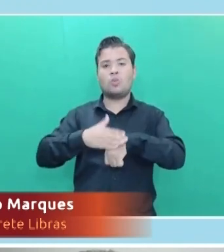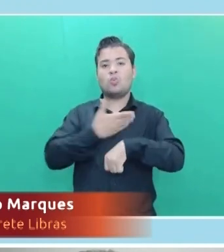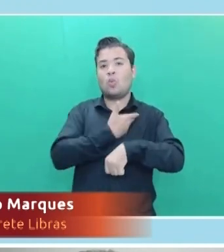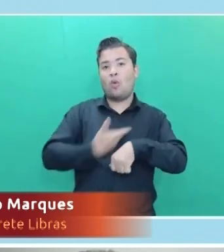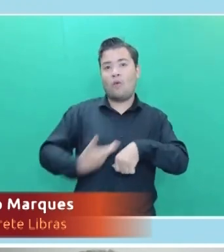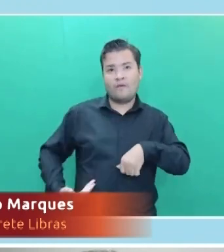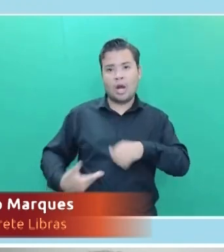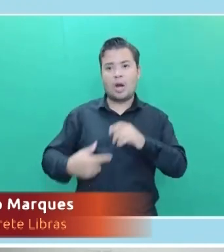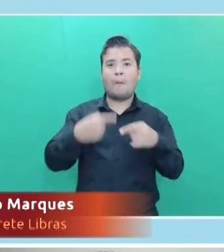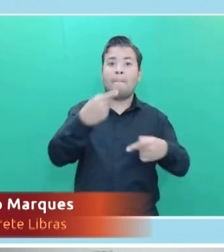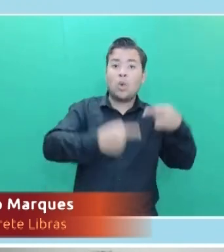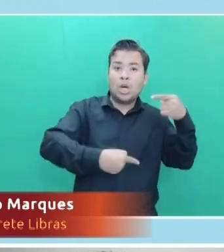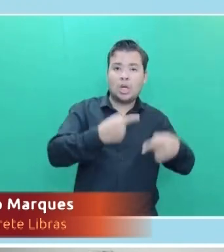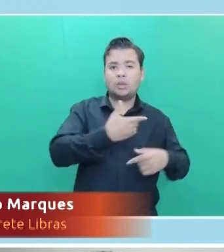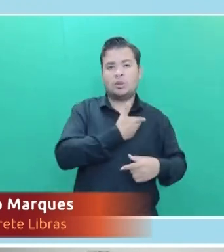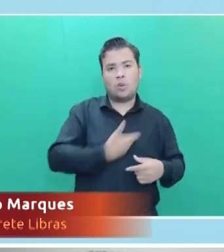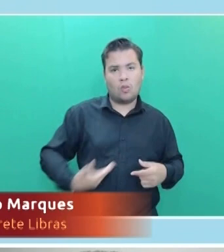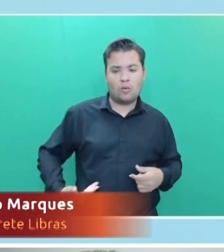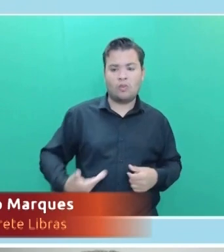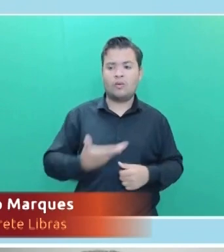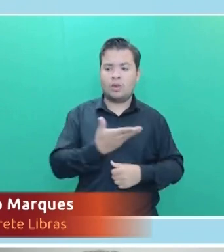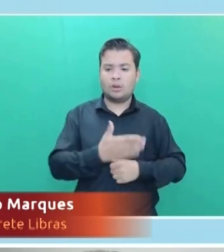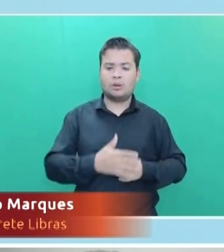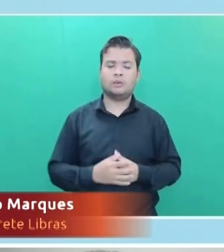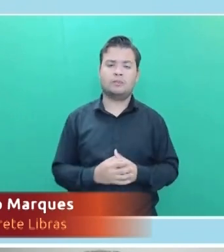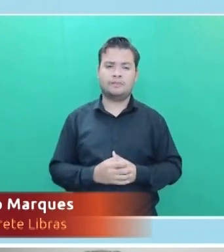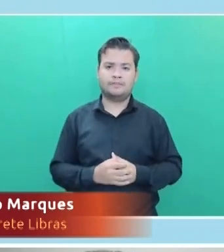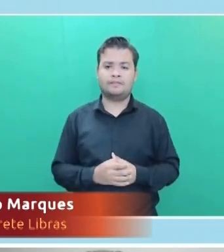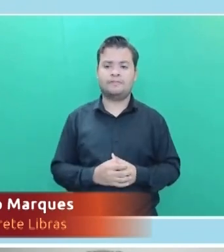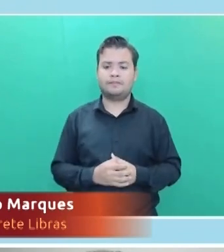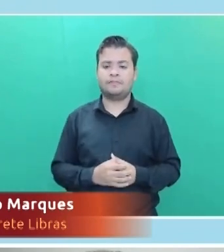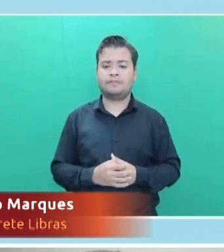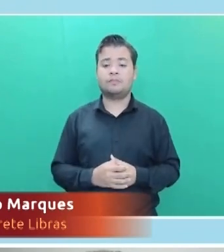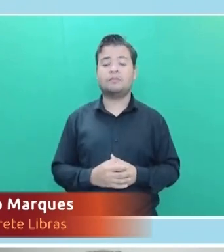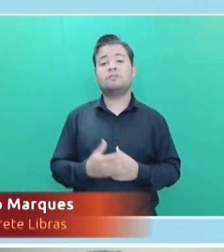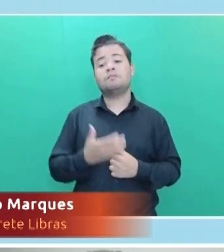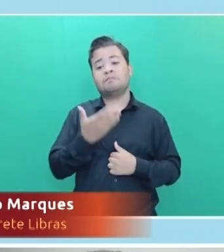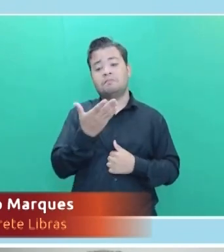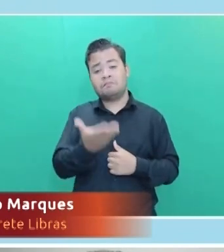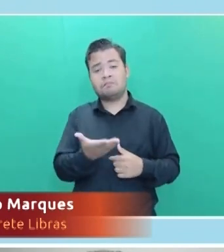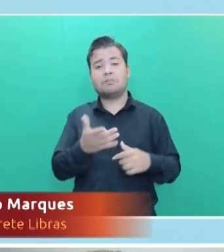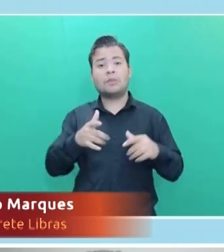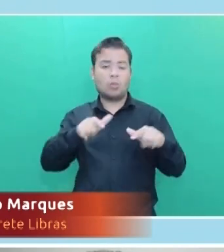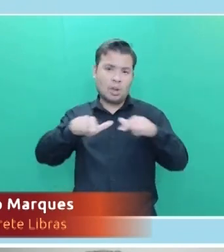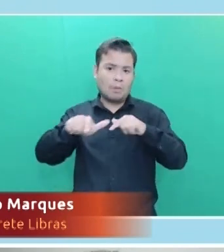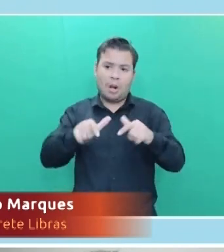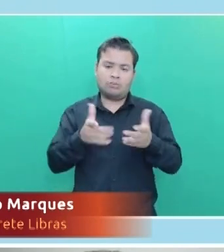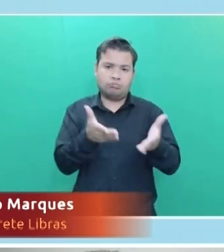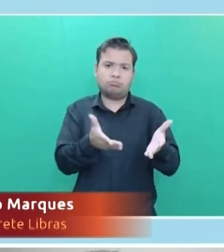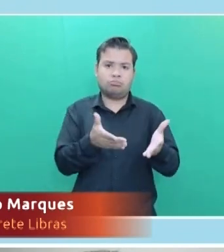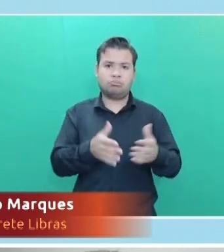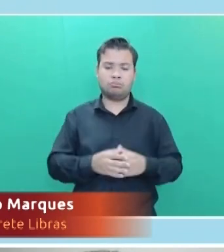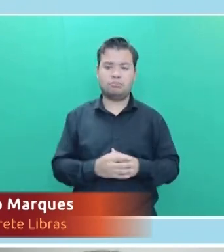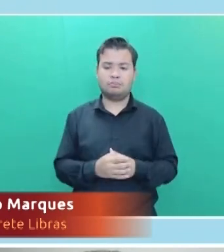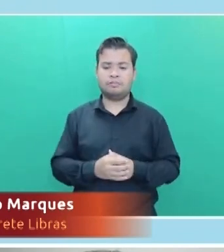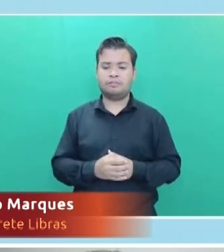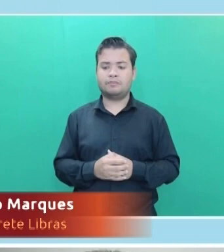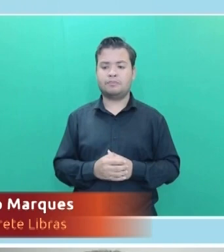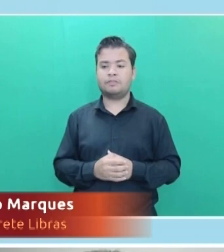também. E que ela está fazendo o seu trabalho dela. É muito Tá,